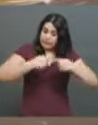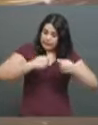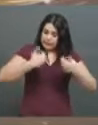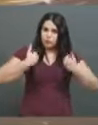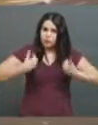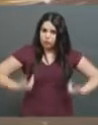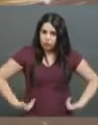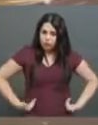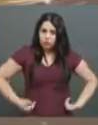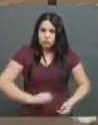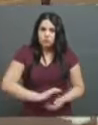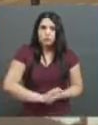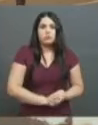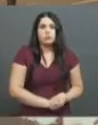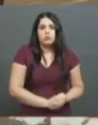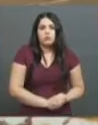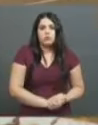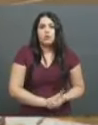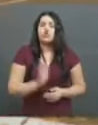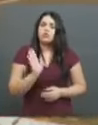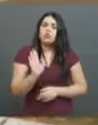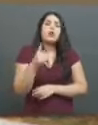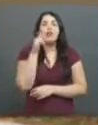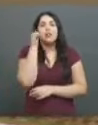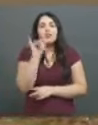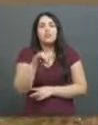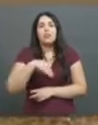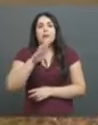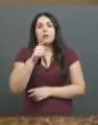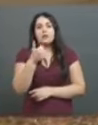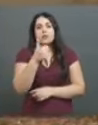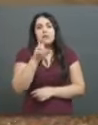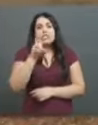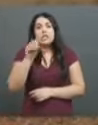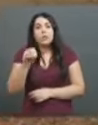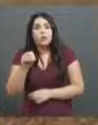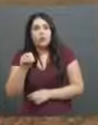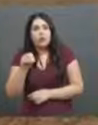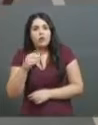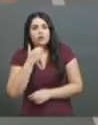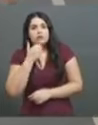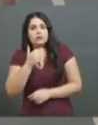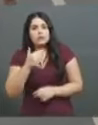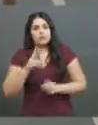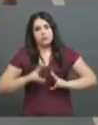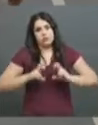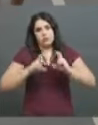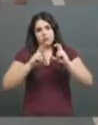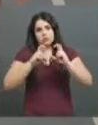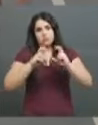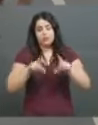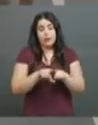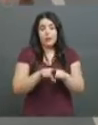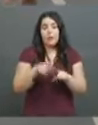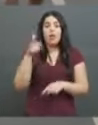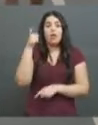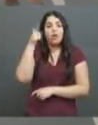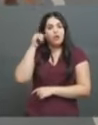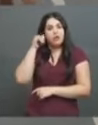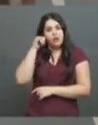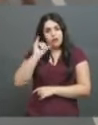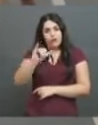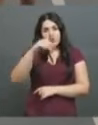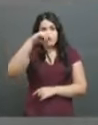necessita, a gente já faz um trabalho de prevenção de mais de 150 tipos de câncer. E também previne 9 tipos de